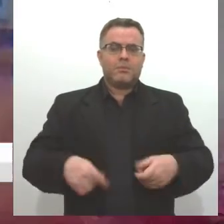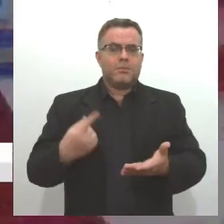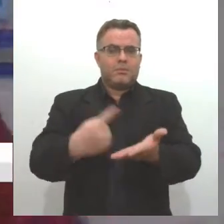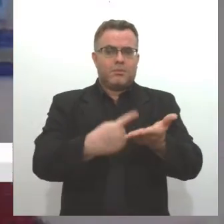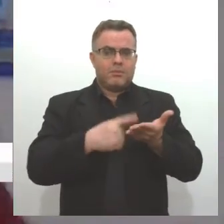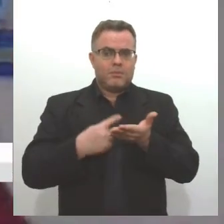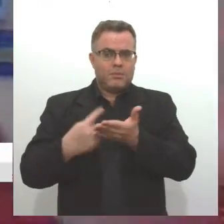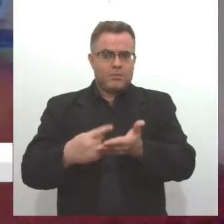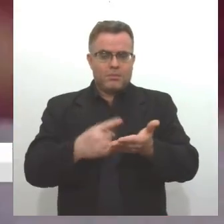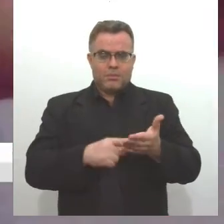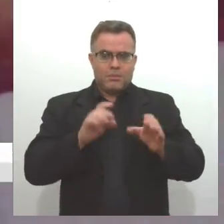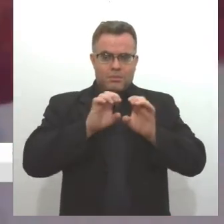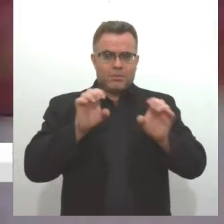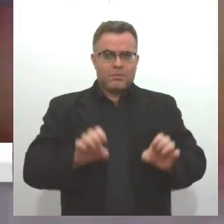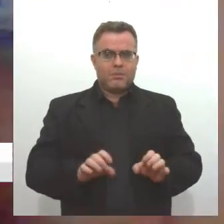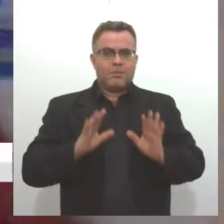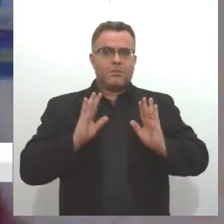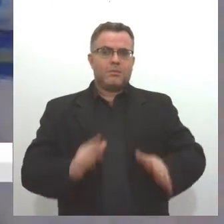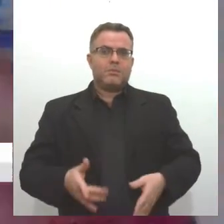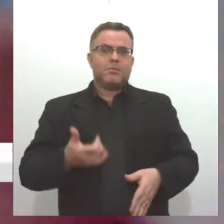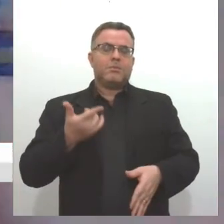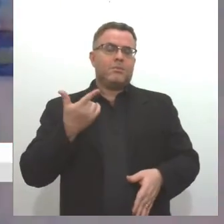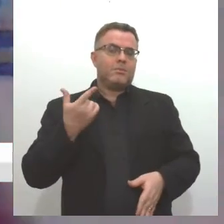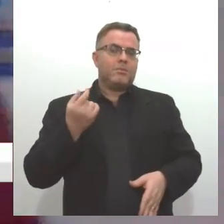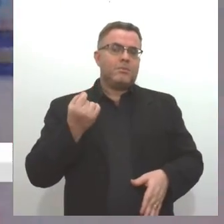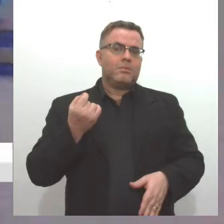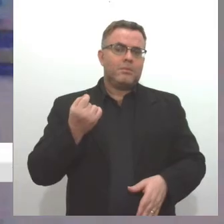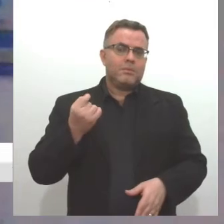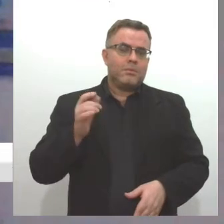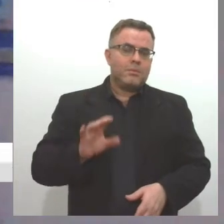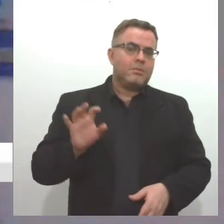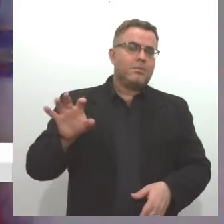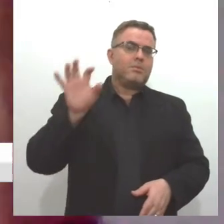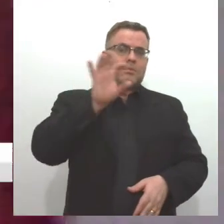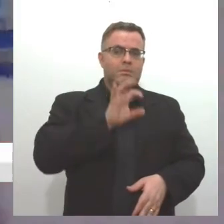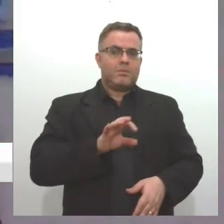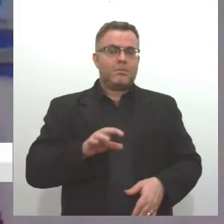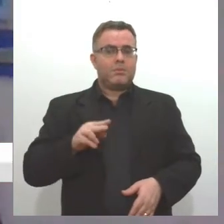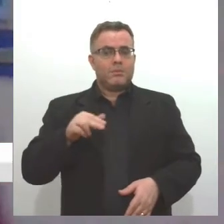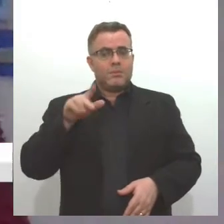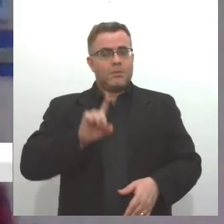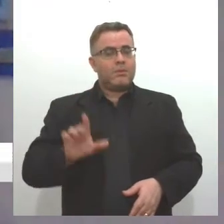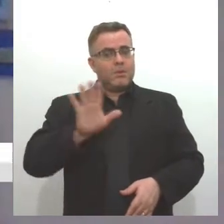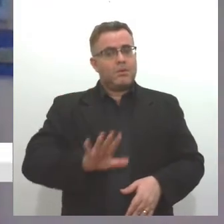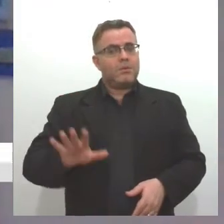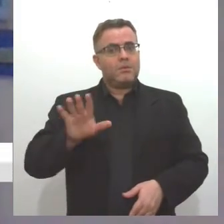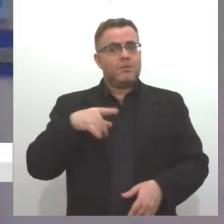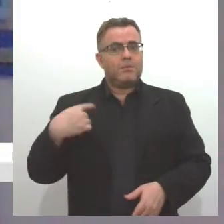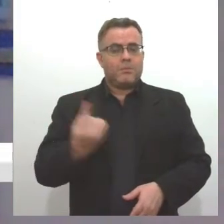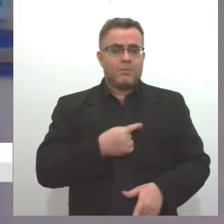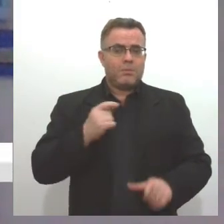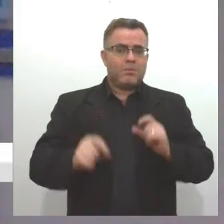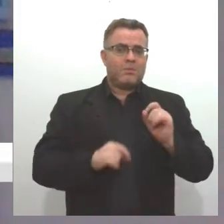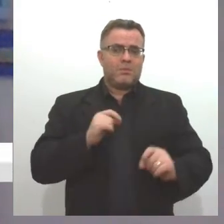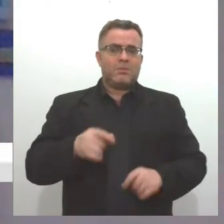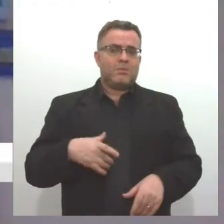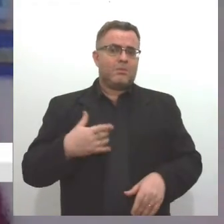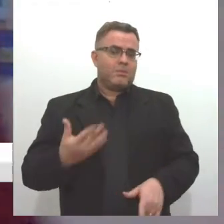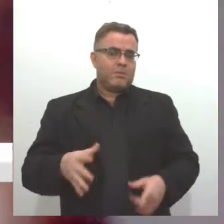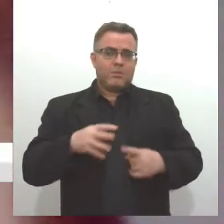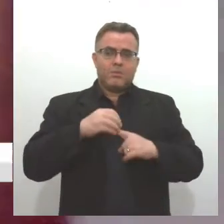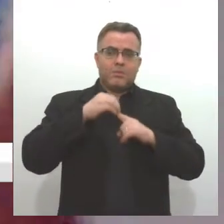da estrutura, que já existe em mais de 20 capitais, que talvez o Nordeste, nós e a gente somos a única